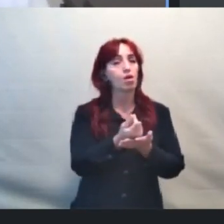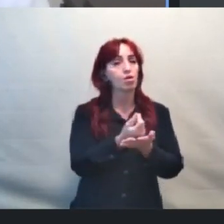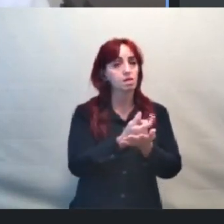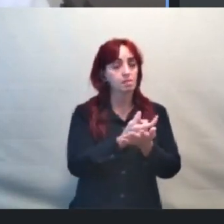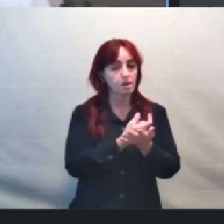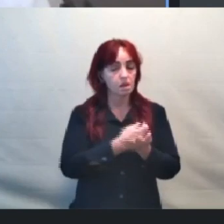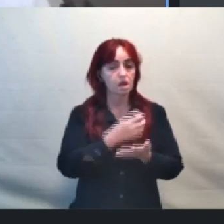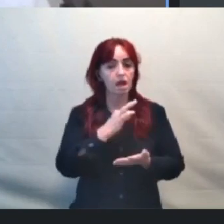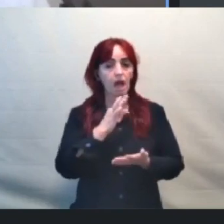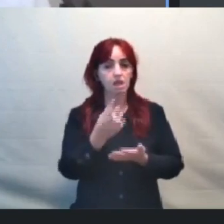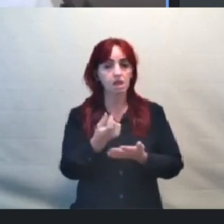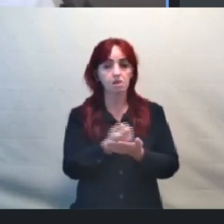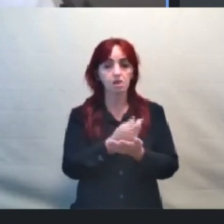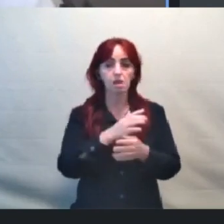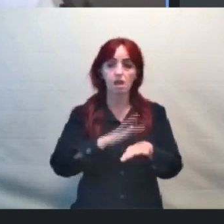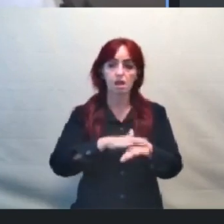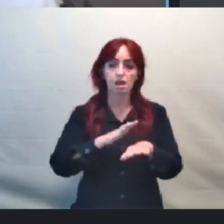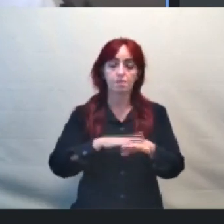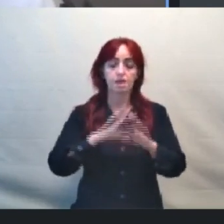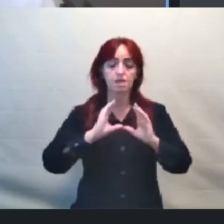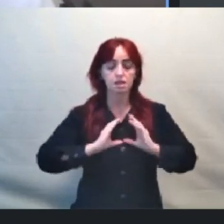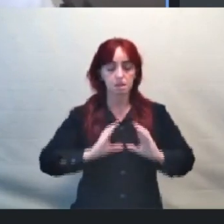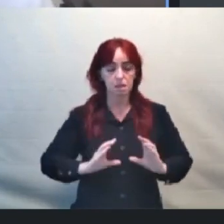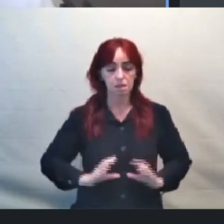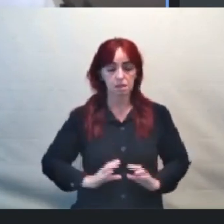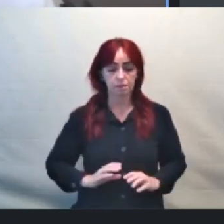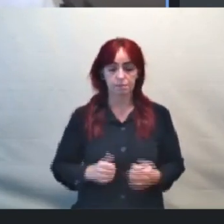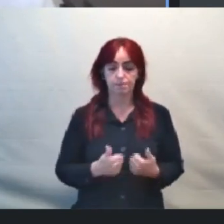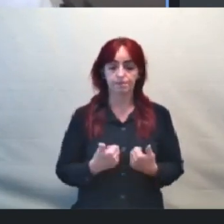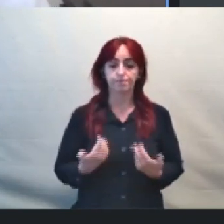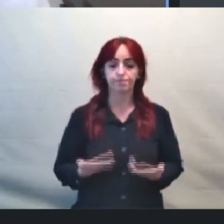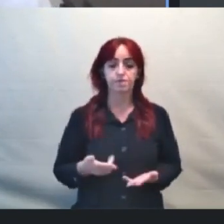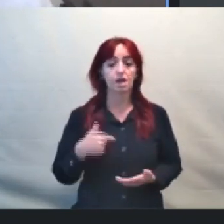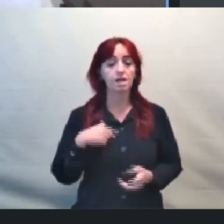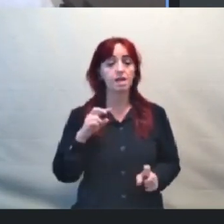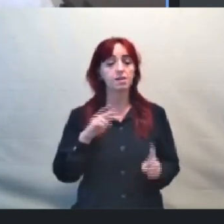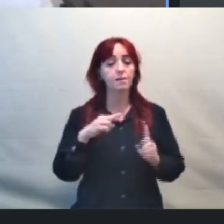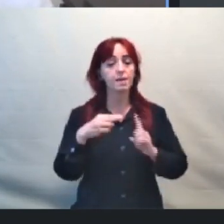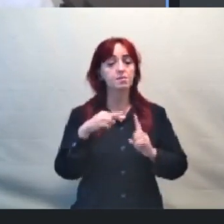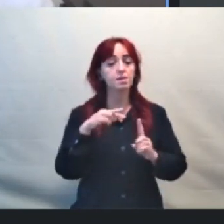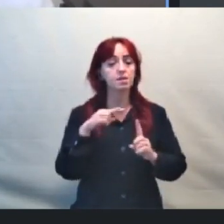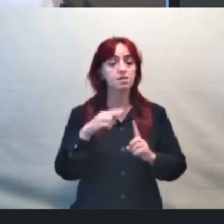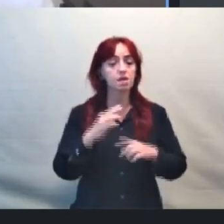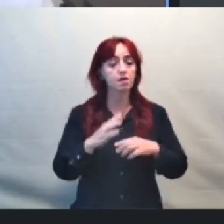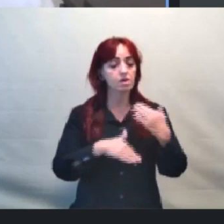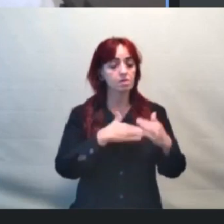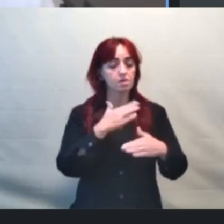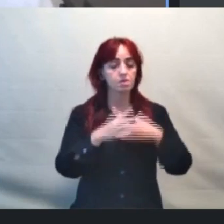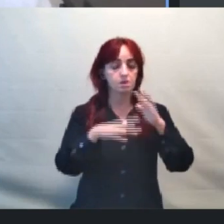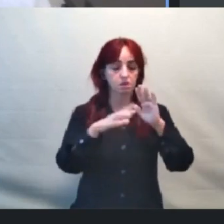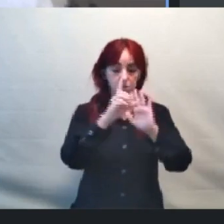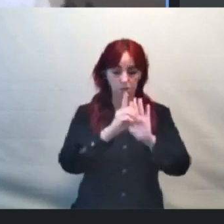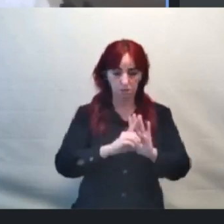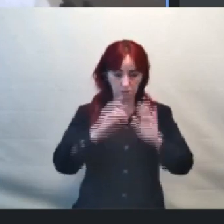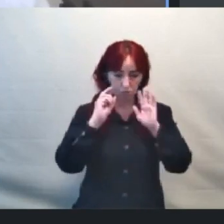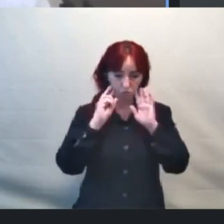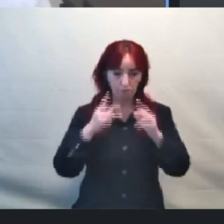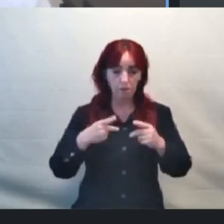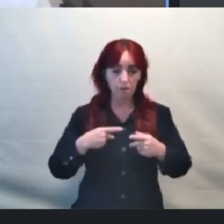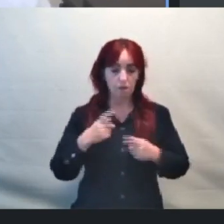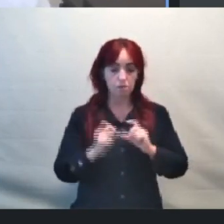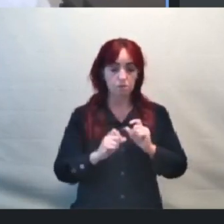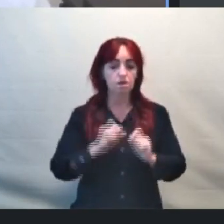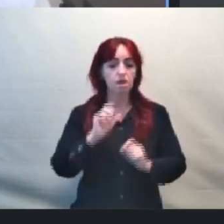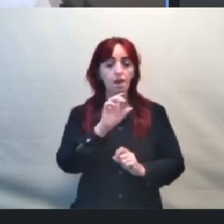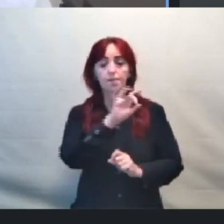orçamentária aplicada, cada vez mais cidadã. Então, nessa perspectiva da promoção de direitos humanos, por exemplo, e aí para cada